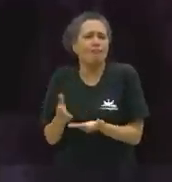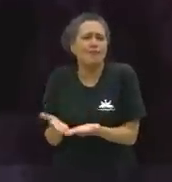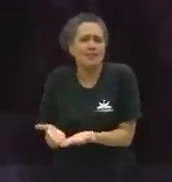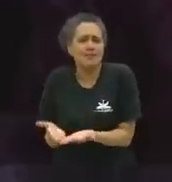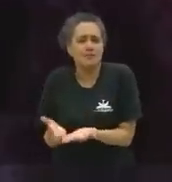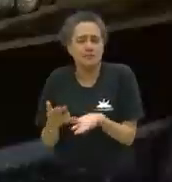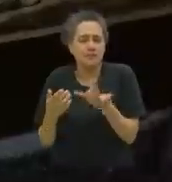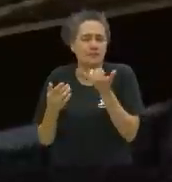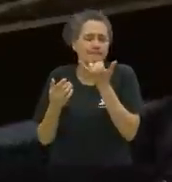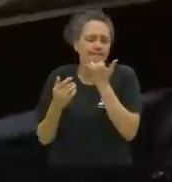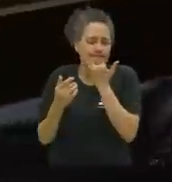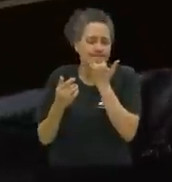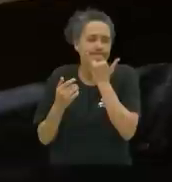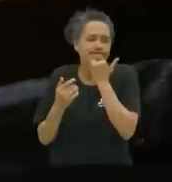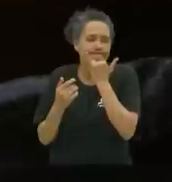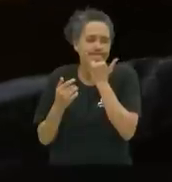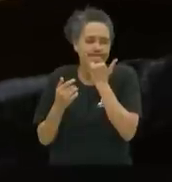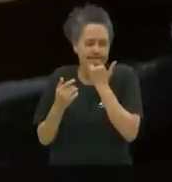Perdão, Jesus.